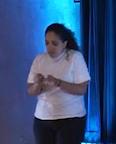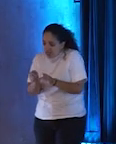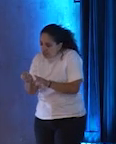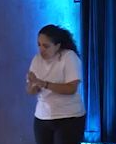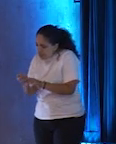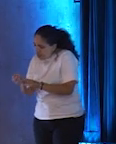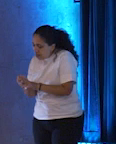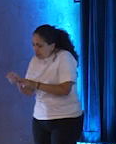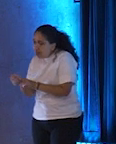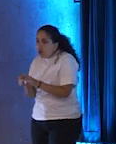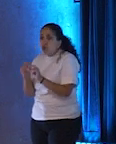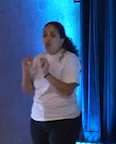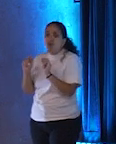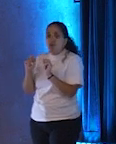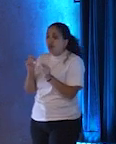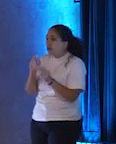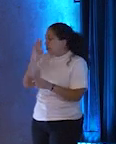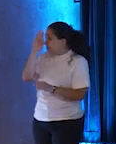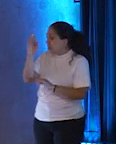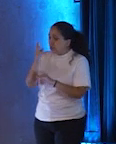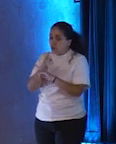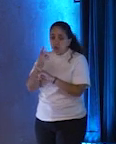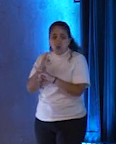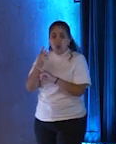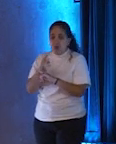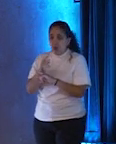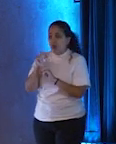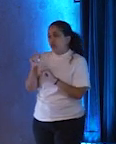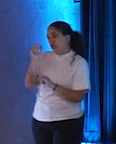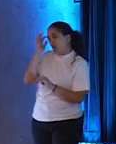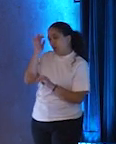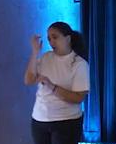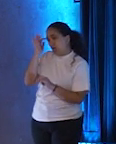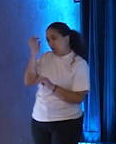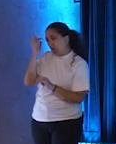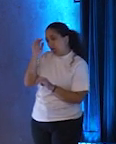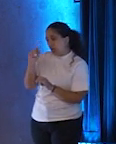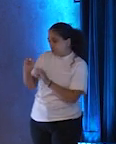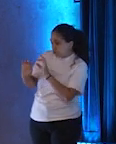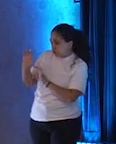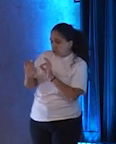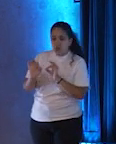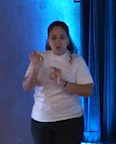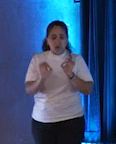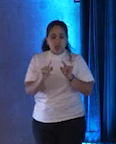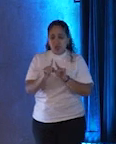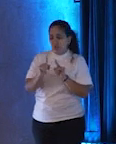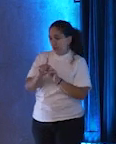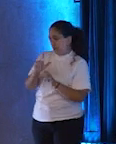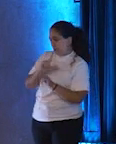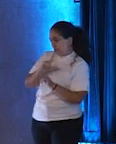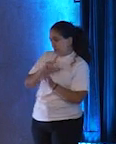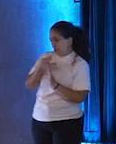gavetinhas, atualiza-se o princípio da procura serial, da racionalidade da arrumação e da individuação